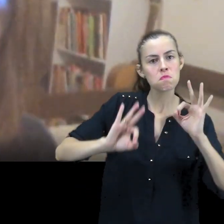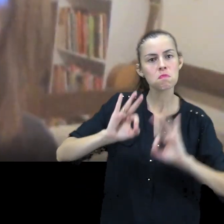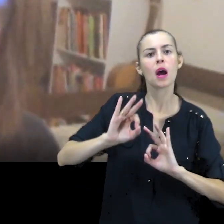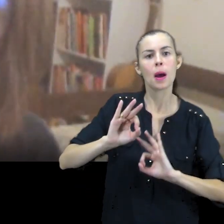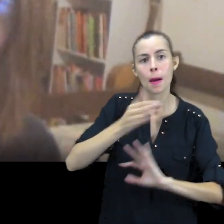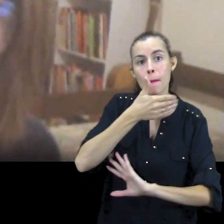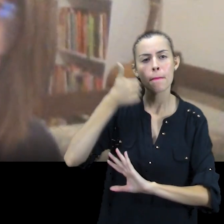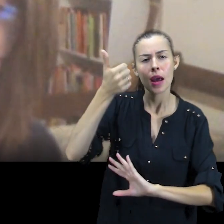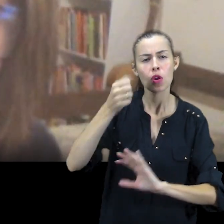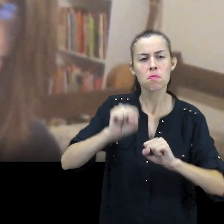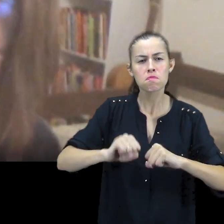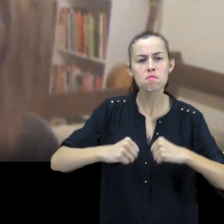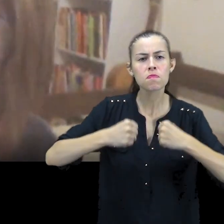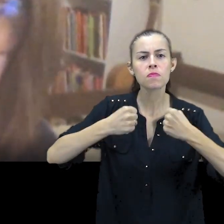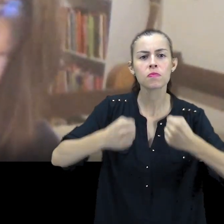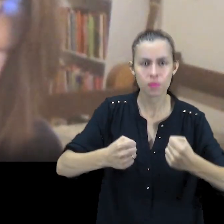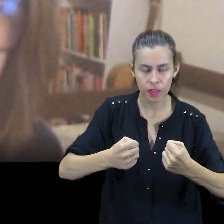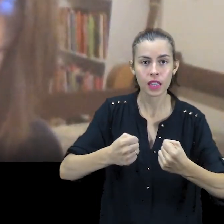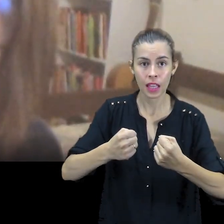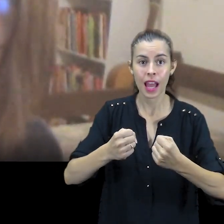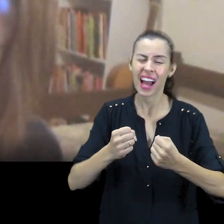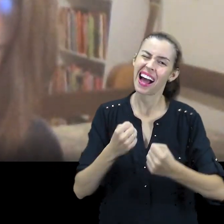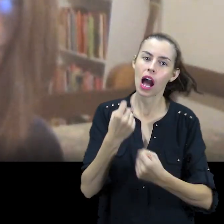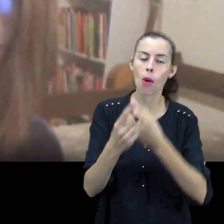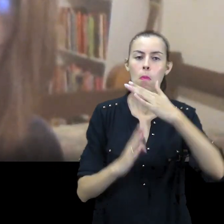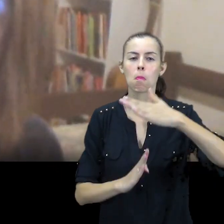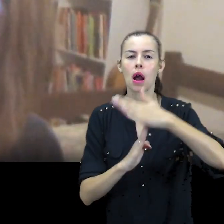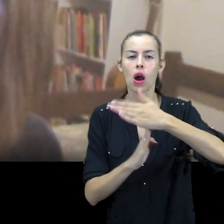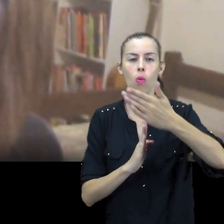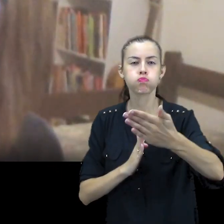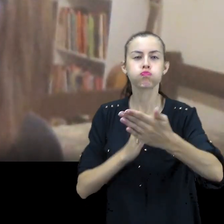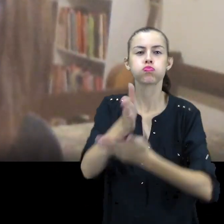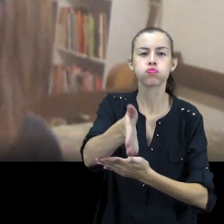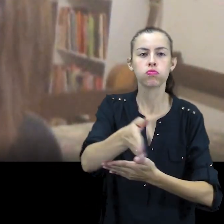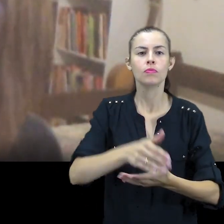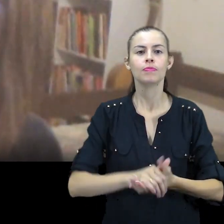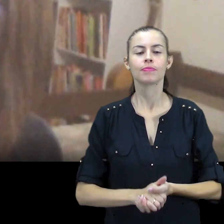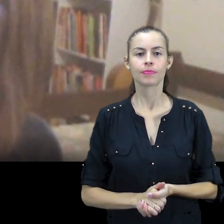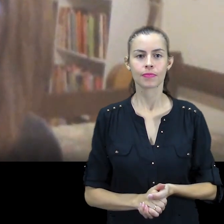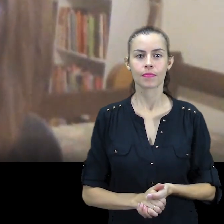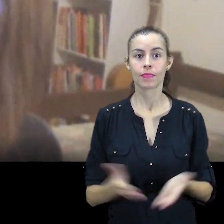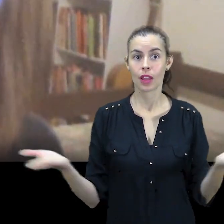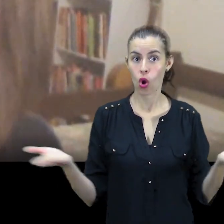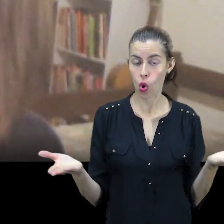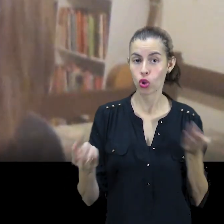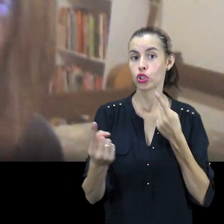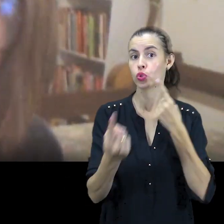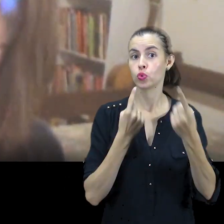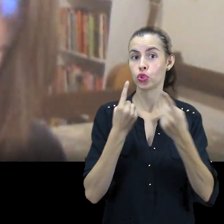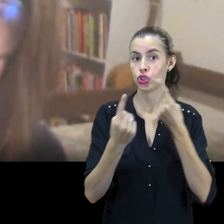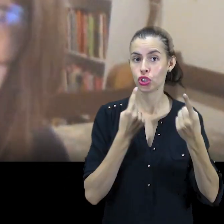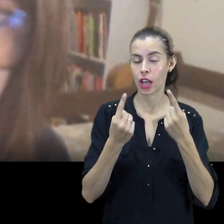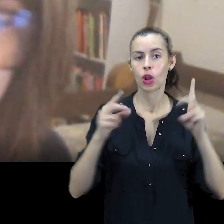isso pode já nos organizar, né, de certa maneira, e nos colocar em possibilidade de